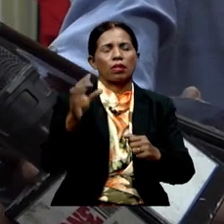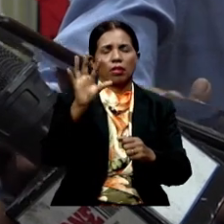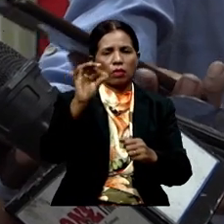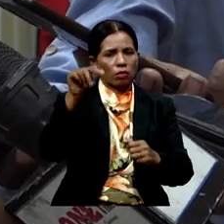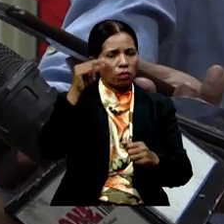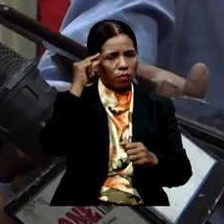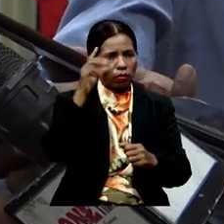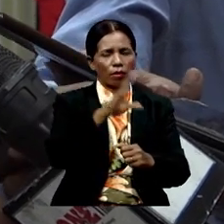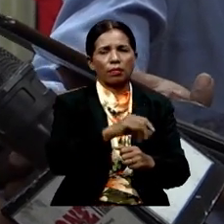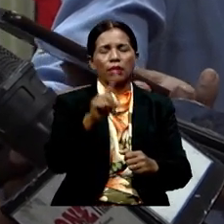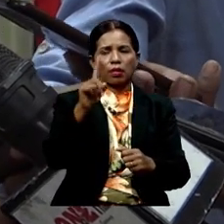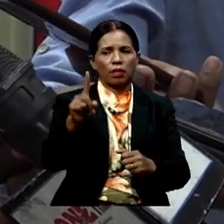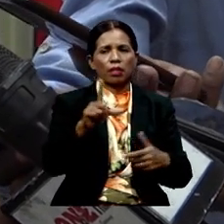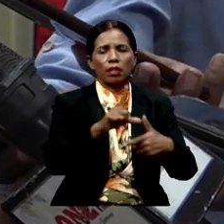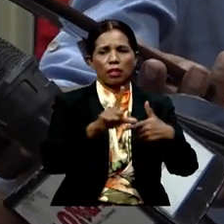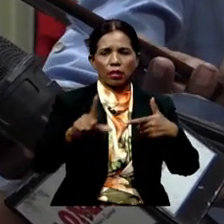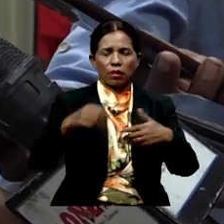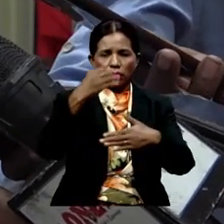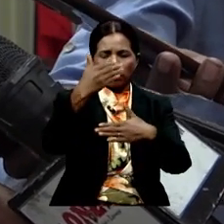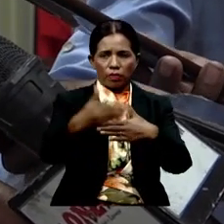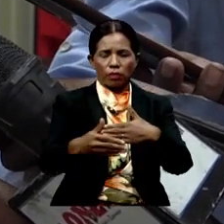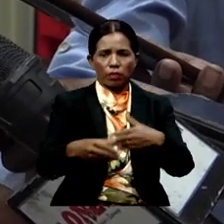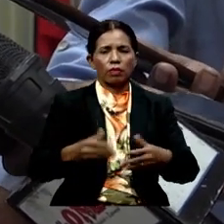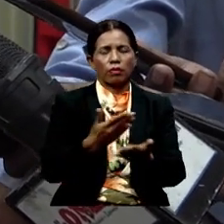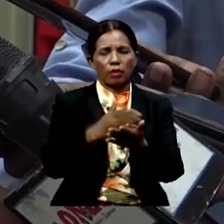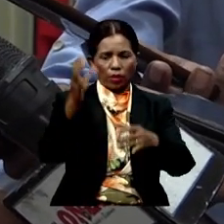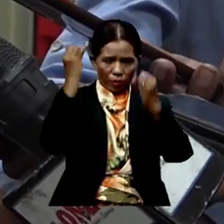nian, mas que ida linha frente, frontline informação,